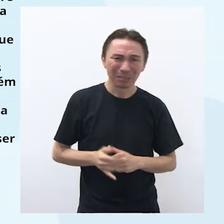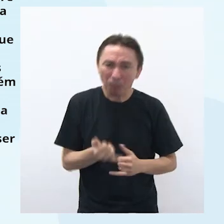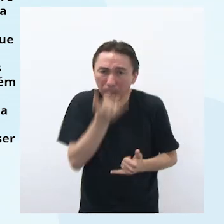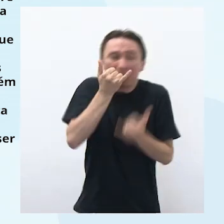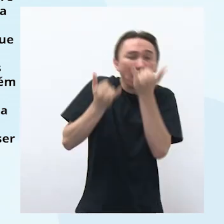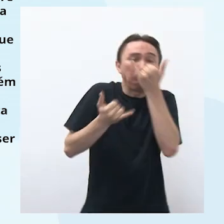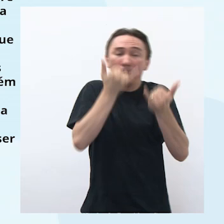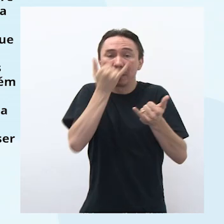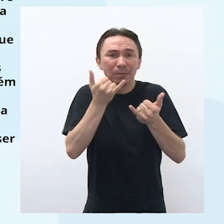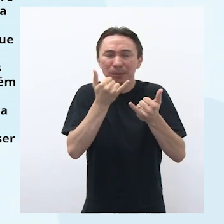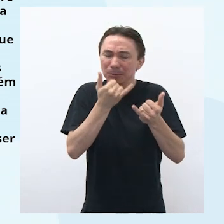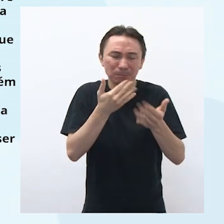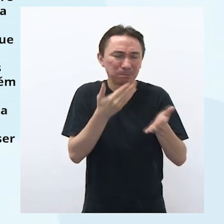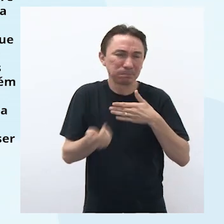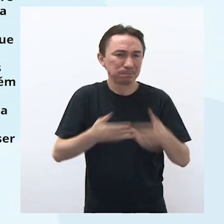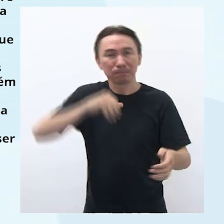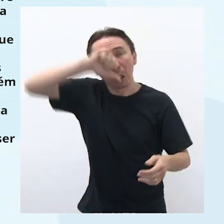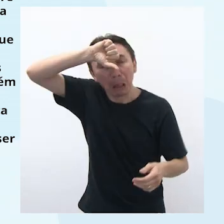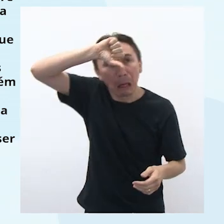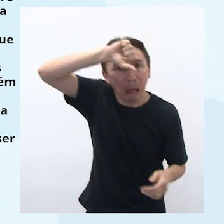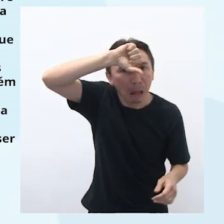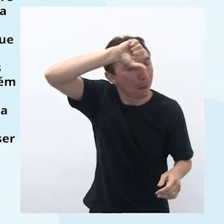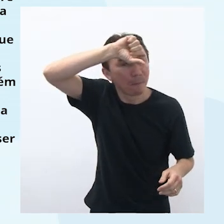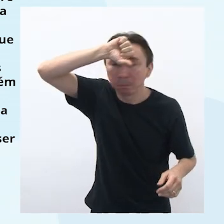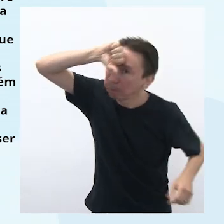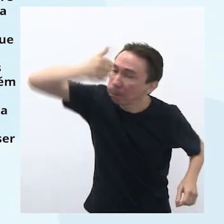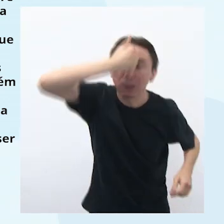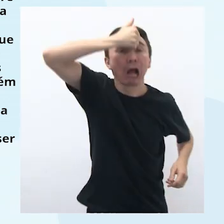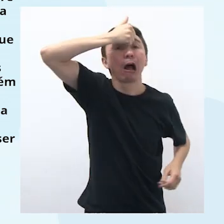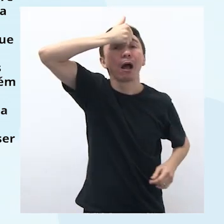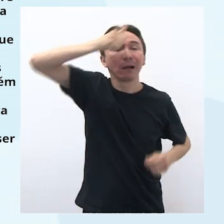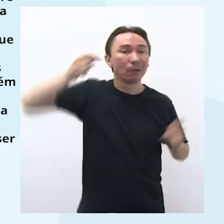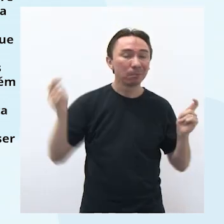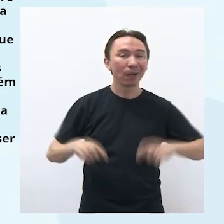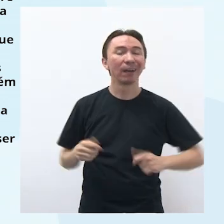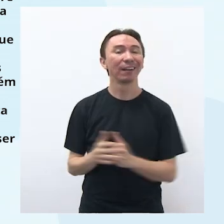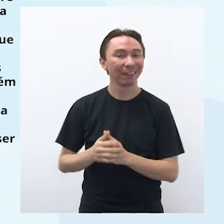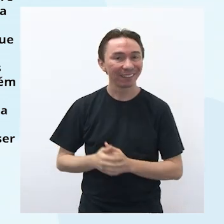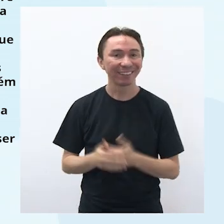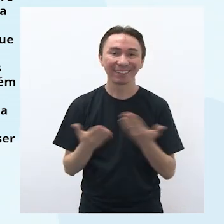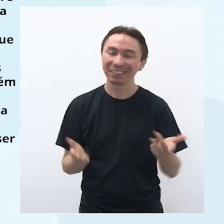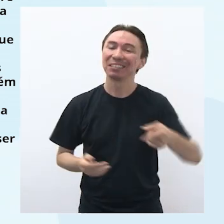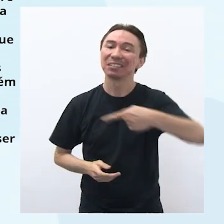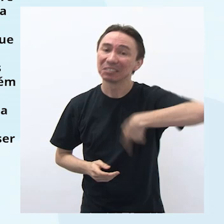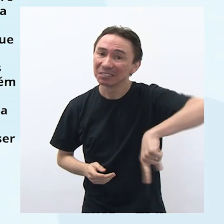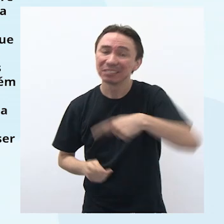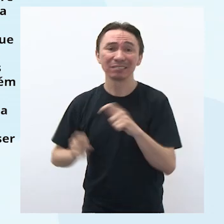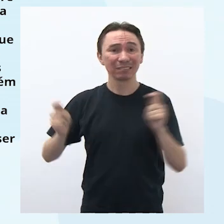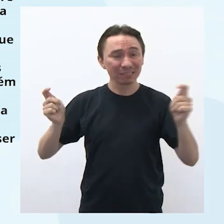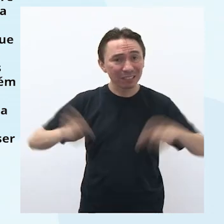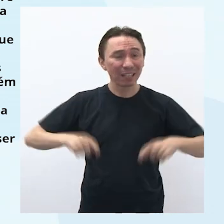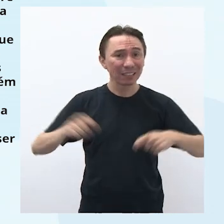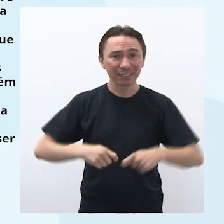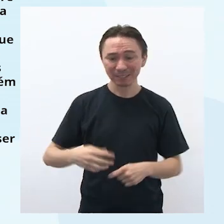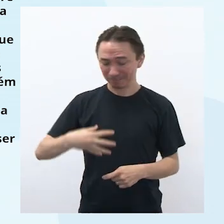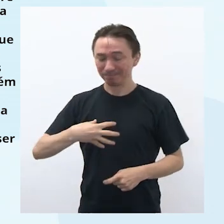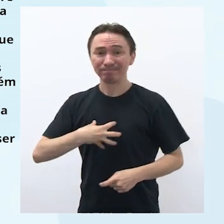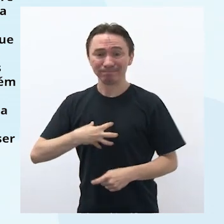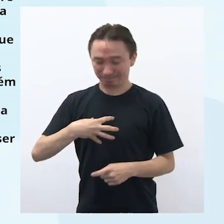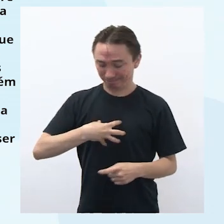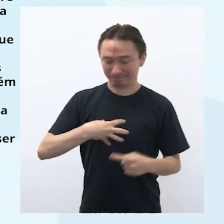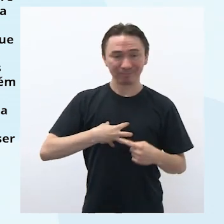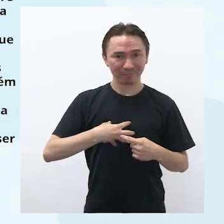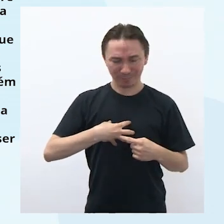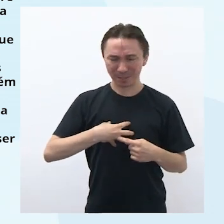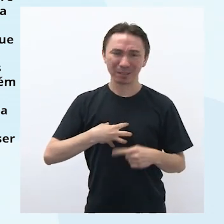as coisas não saem como a gente planejou. Então, a gente consegue autogerir essas nossas emoções, esses nossos